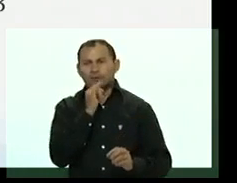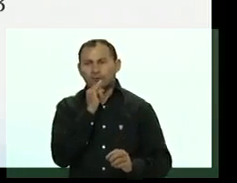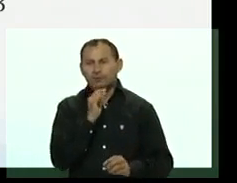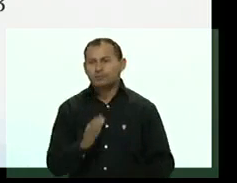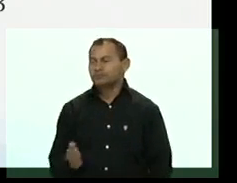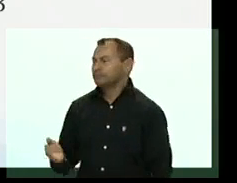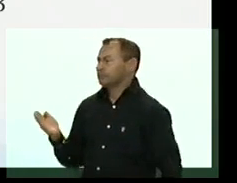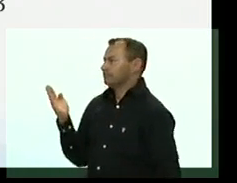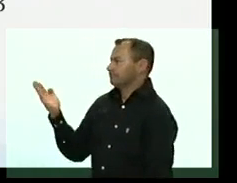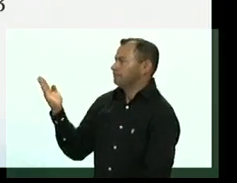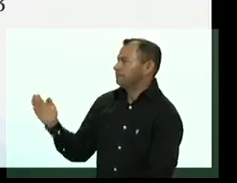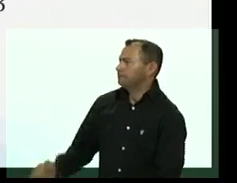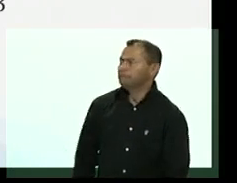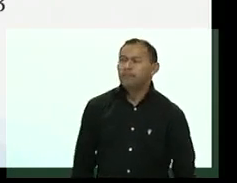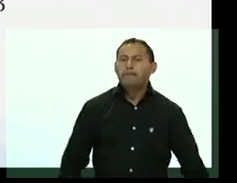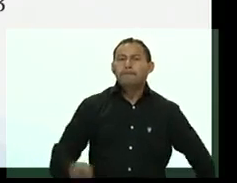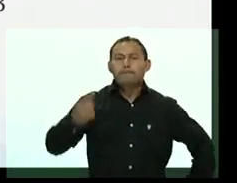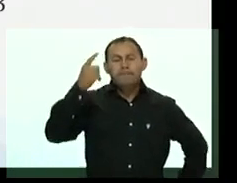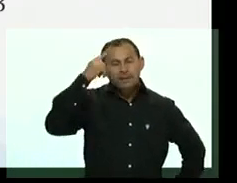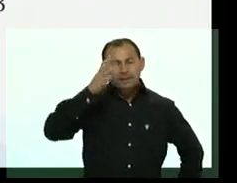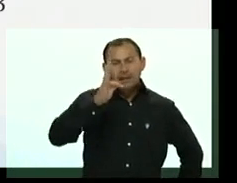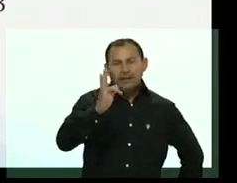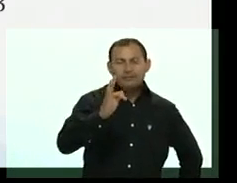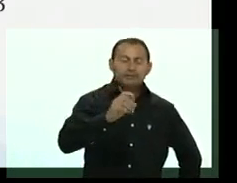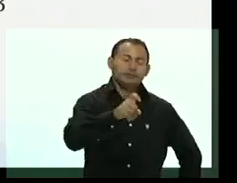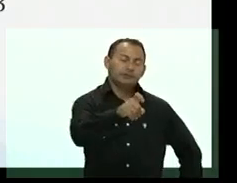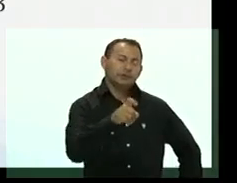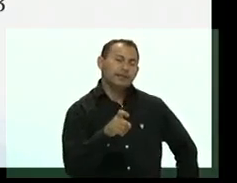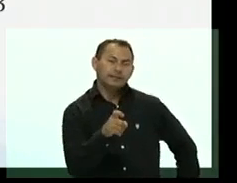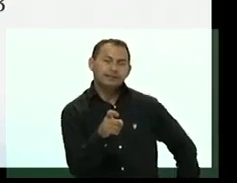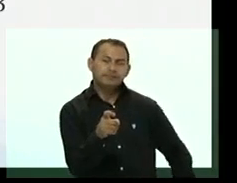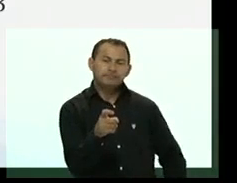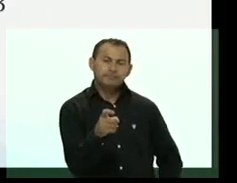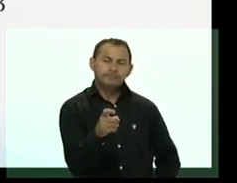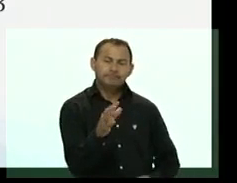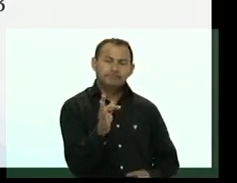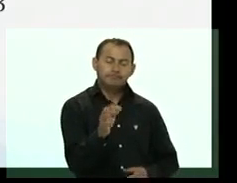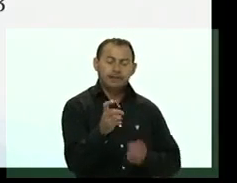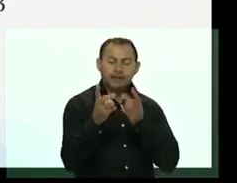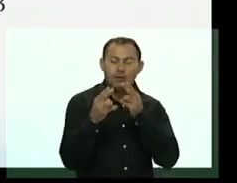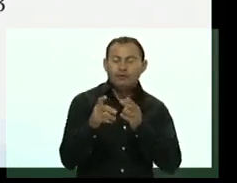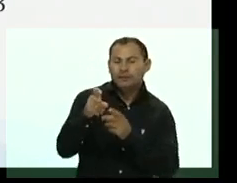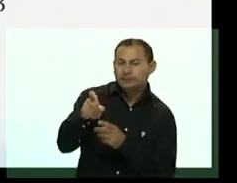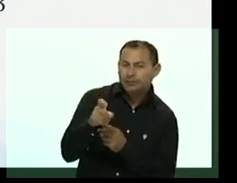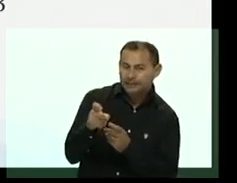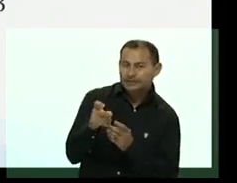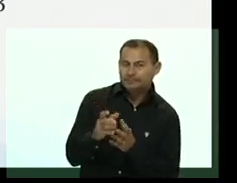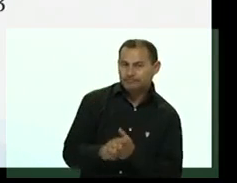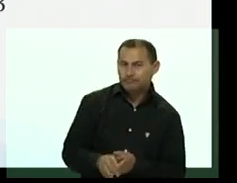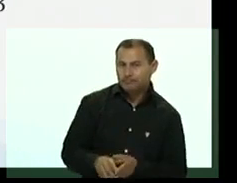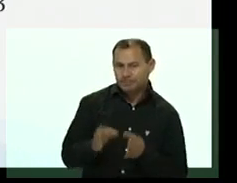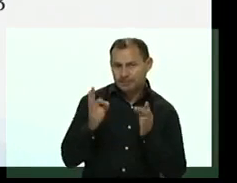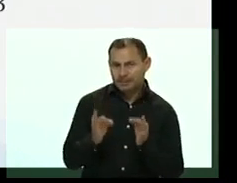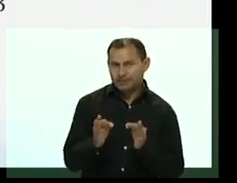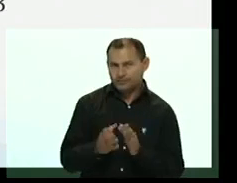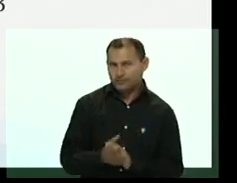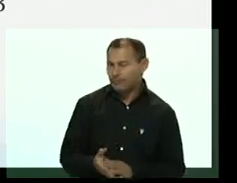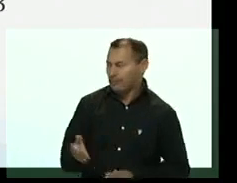aqui. Imagine que eu tenho uma f de x igual a x,